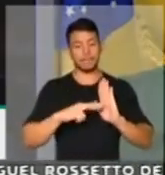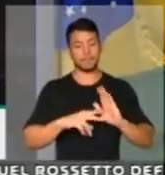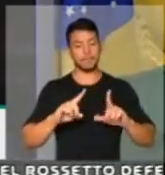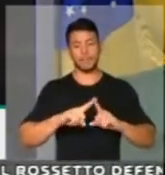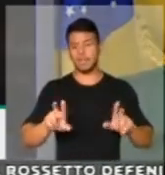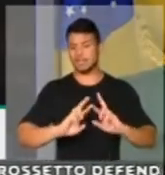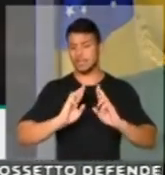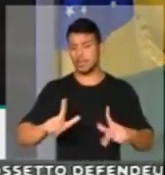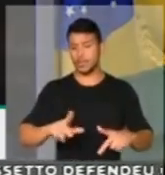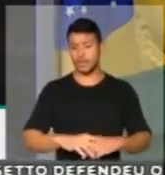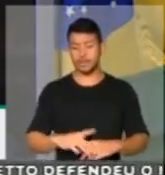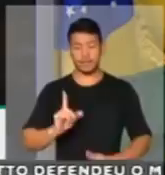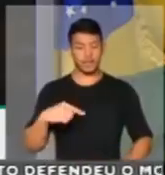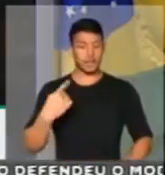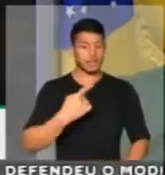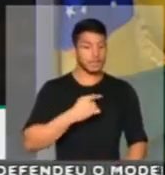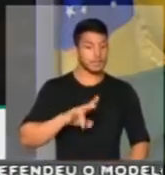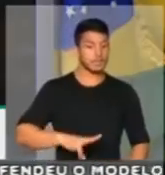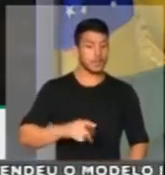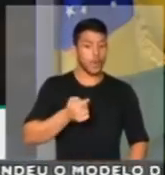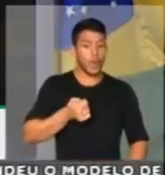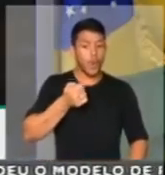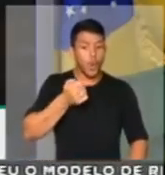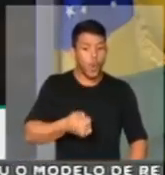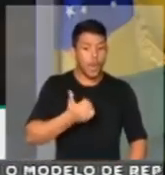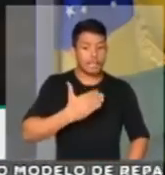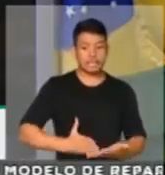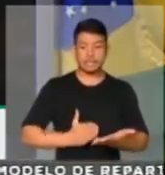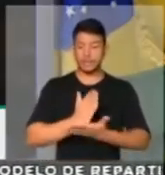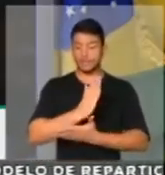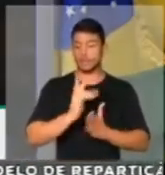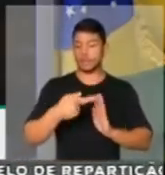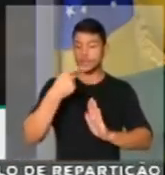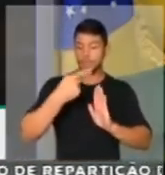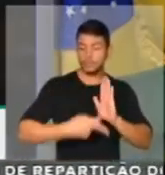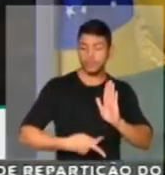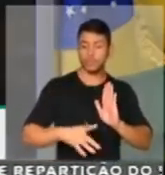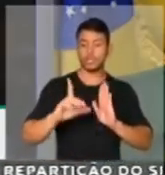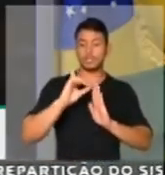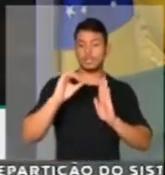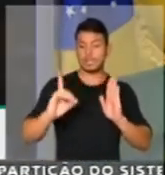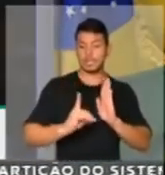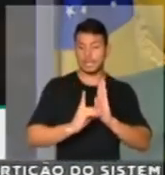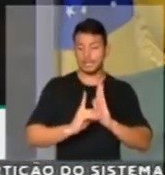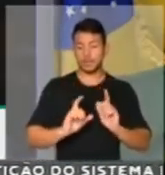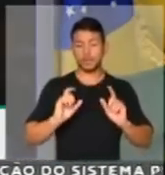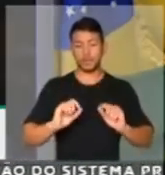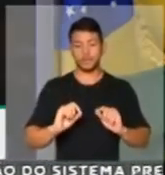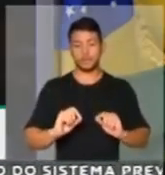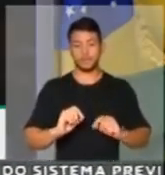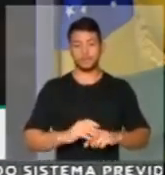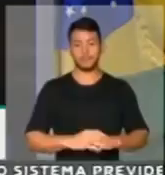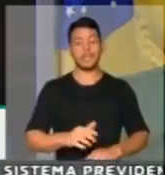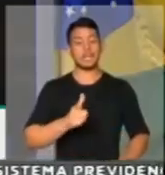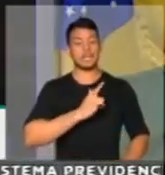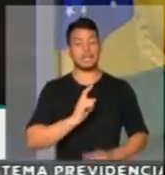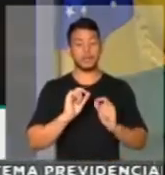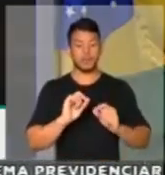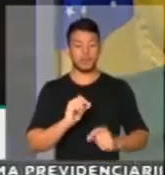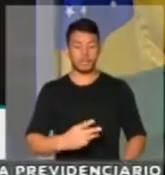seja, nós vamos aprovar aqui, estamos prestes a aprovar um projeto de decreto legislativo que passa uma conta de